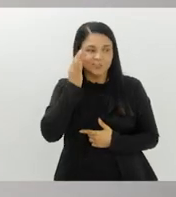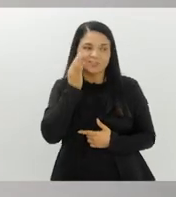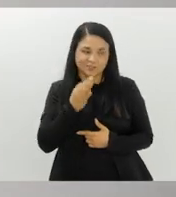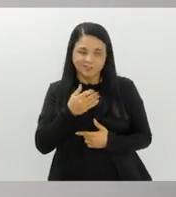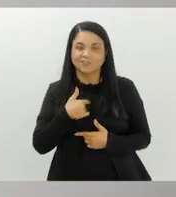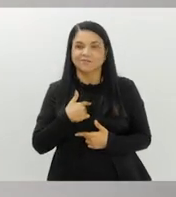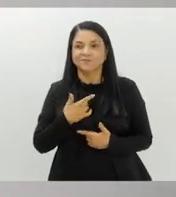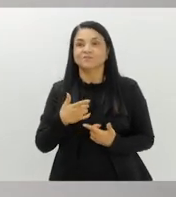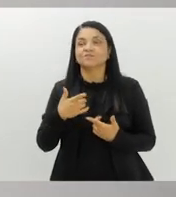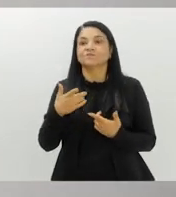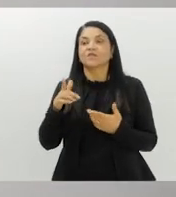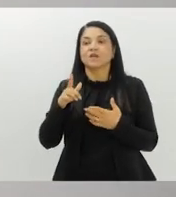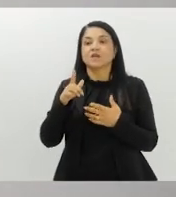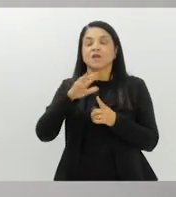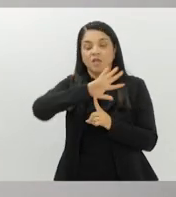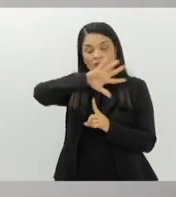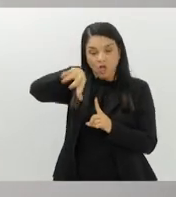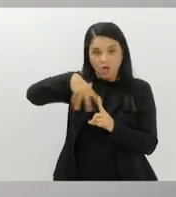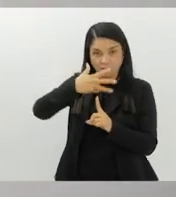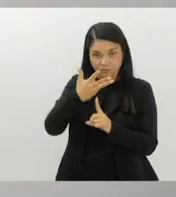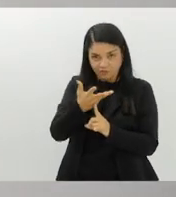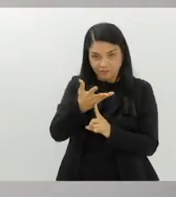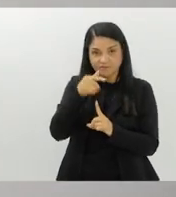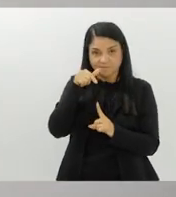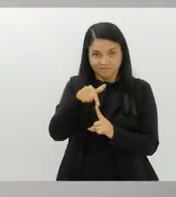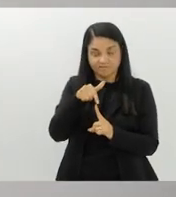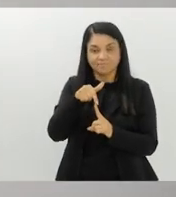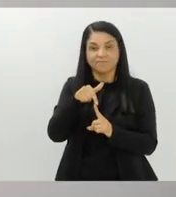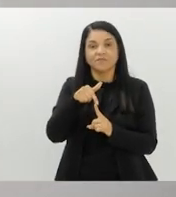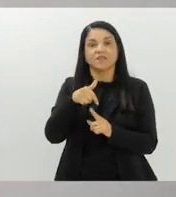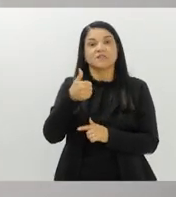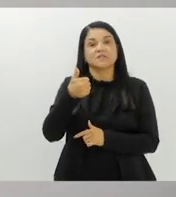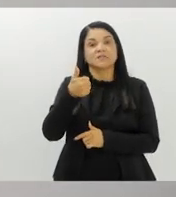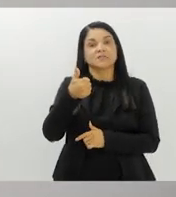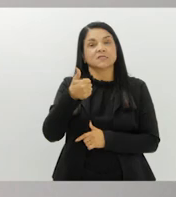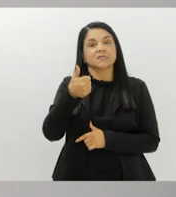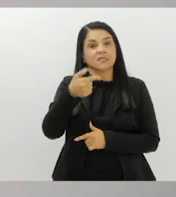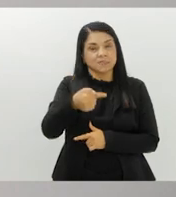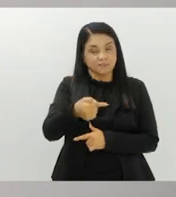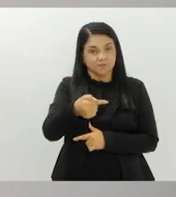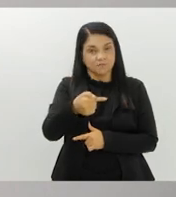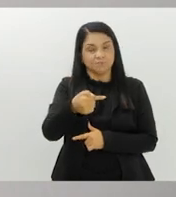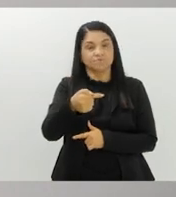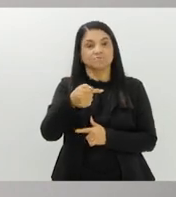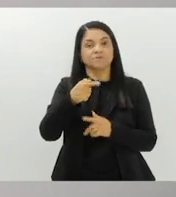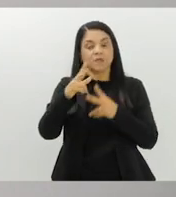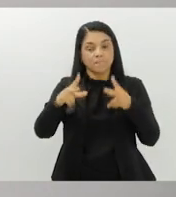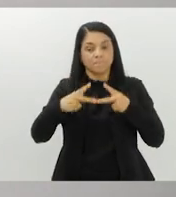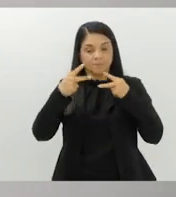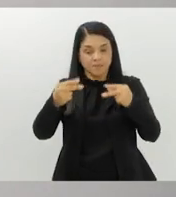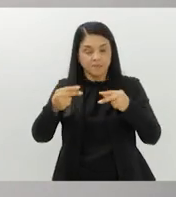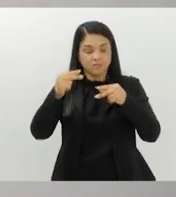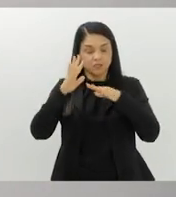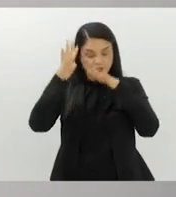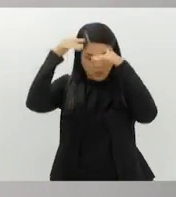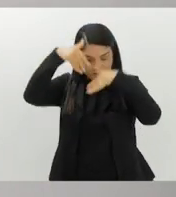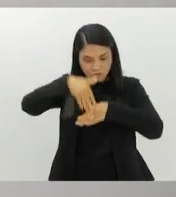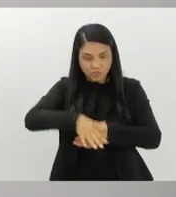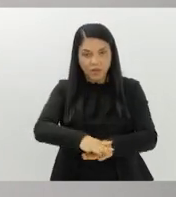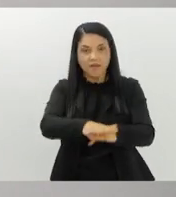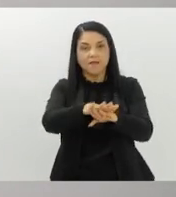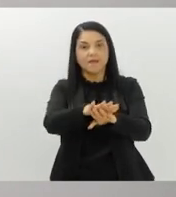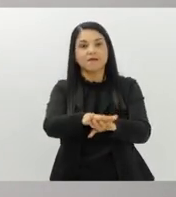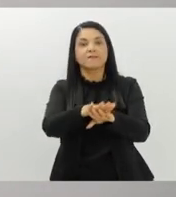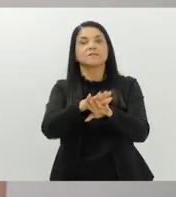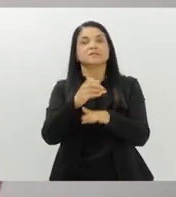Entrando nessa parte da ecologia, nós estamos entrando na 17ª edição do Presente Emanjá de São Gonçalo, que sempre foi